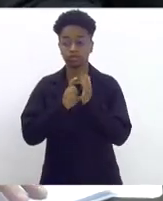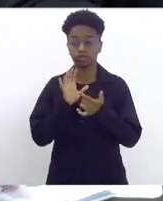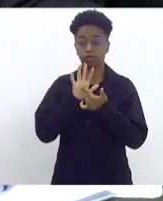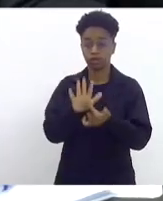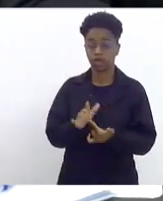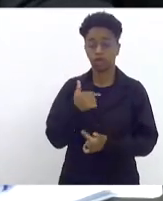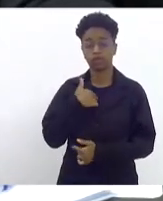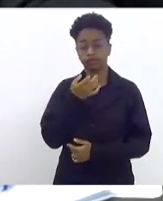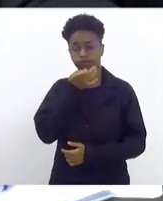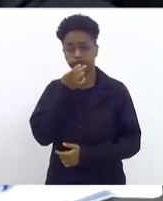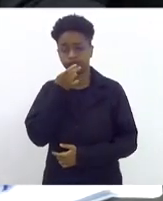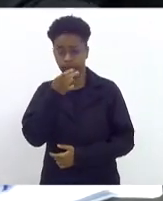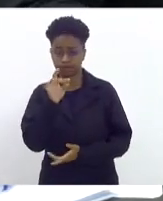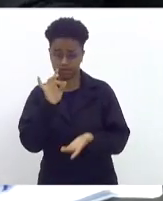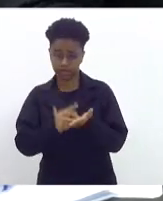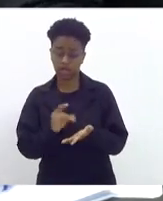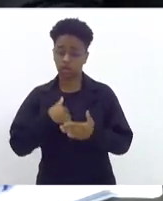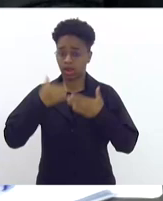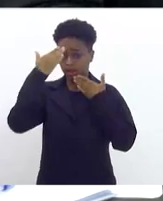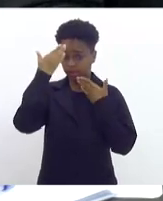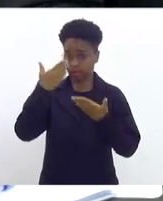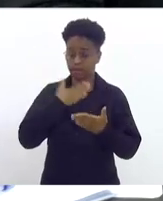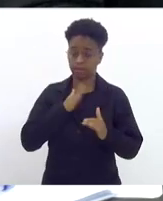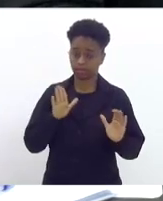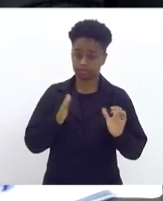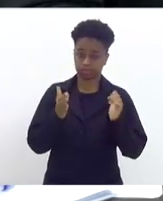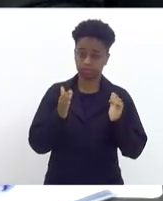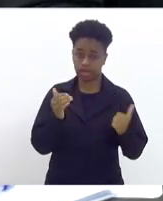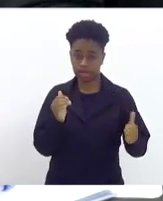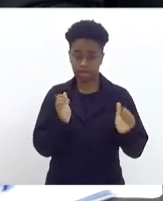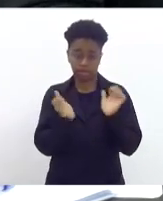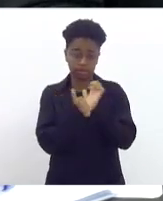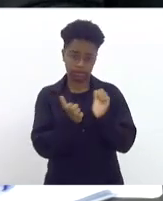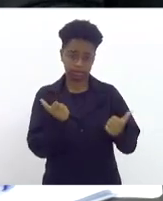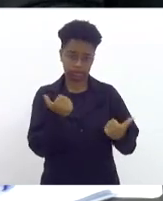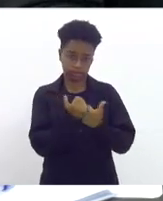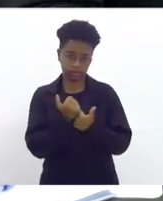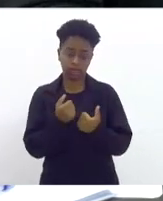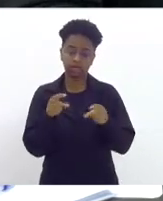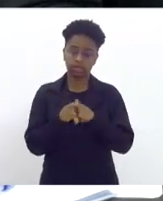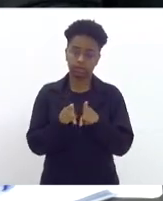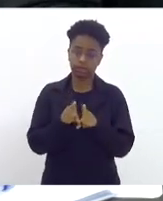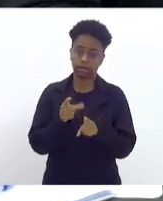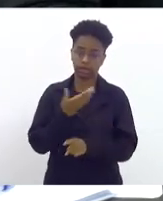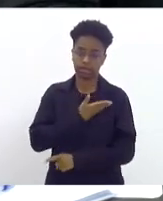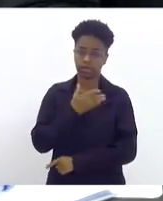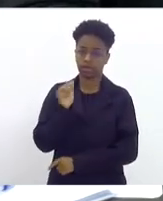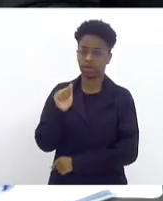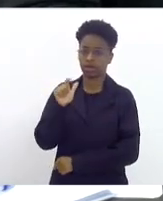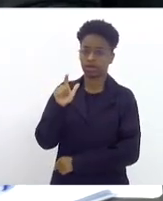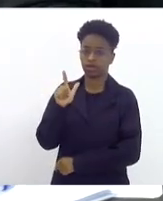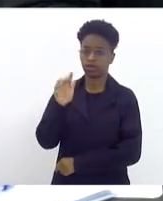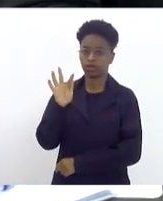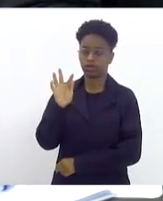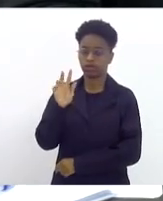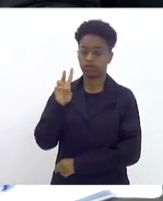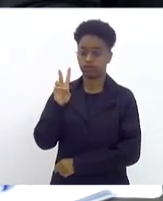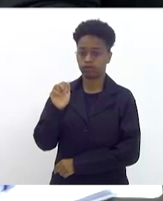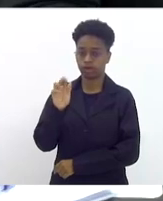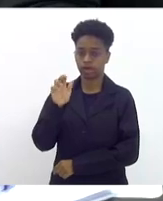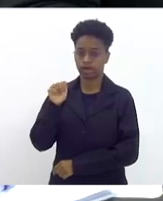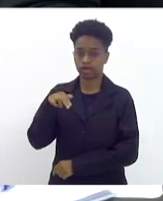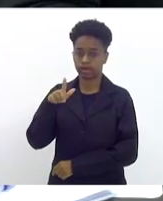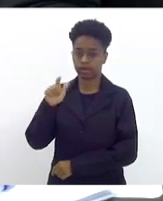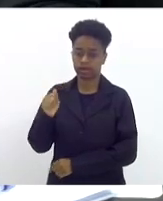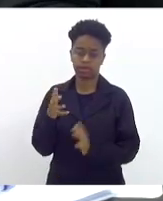vou ser sincero eu quero agradecer muito a que a minha Assessoria nosso companheiro é Alvarenga tá que é um brilhante advogado um cara